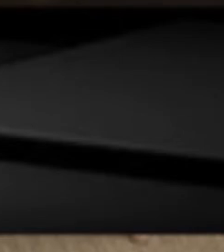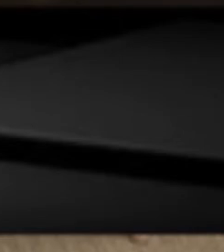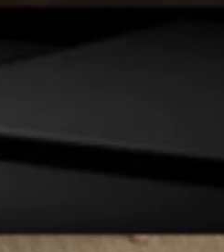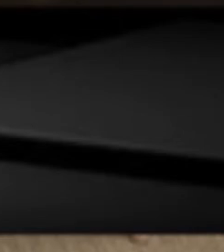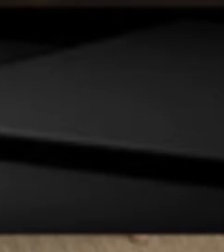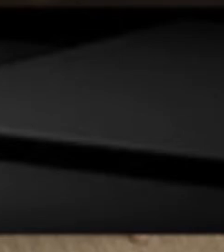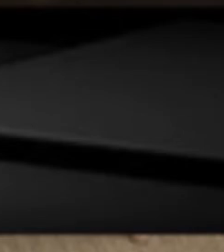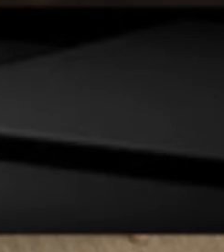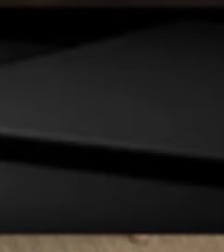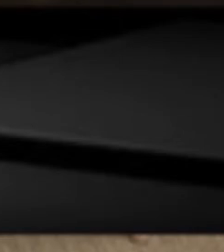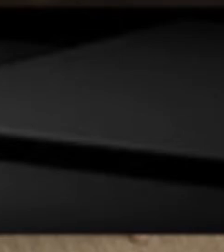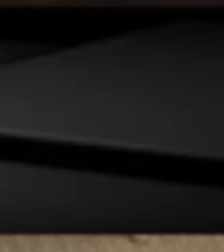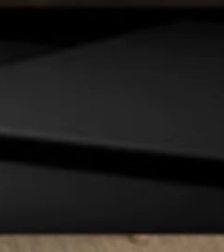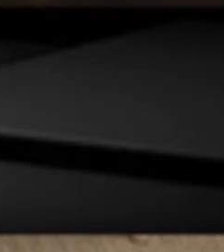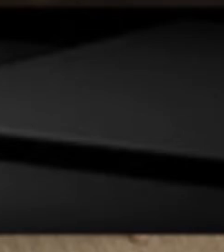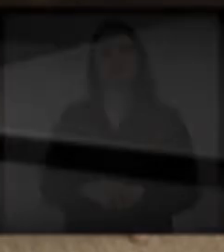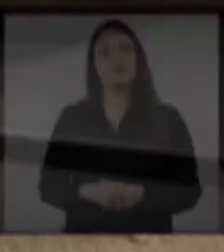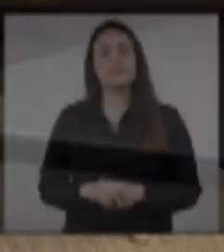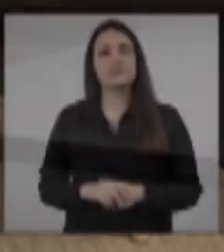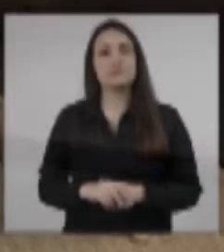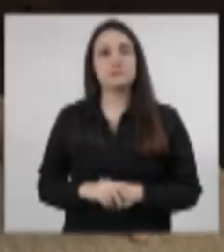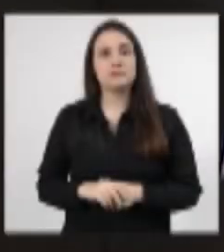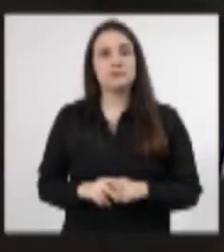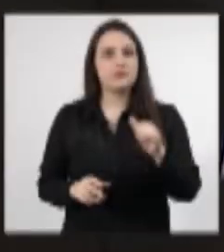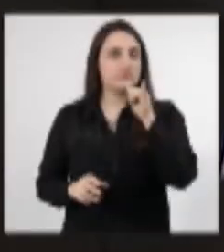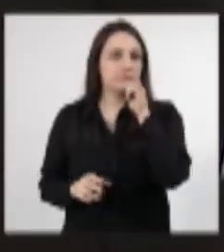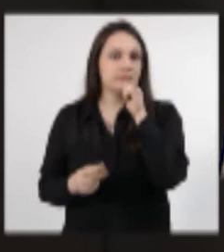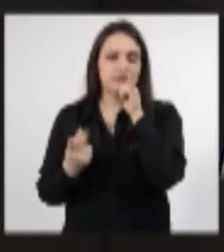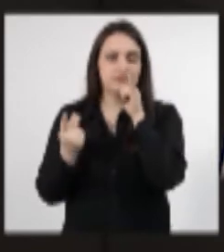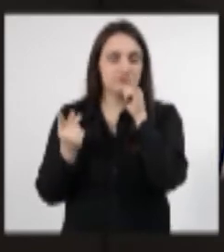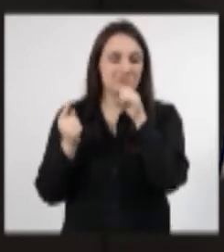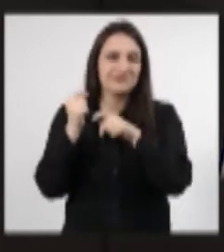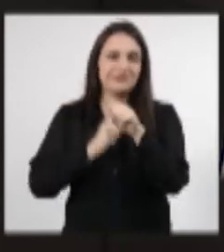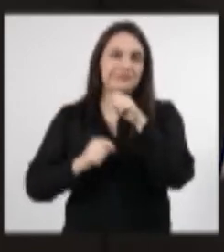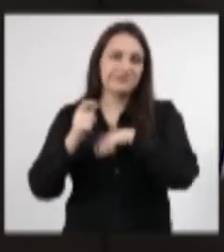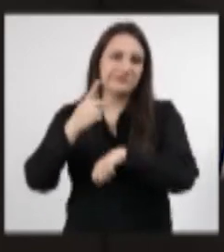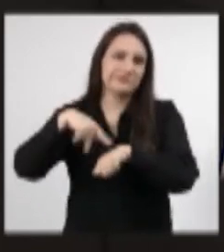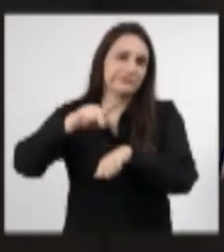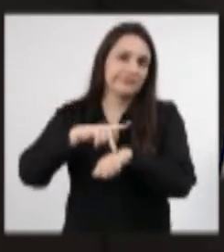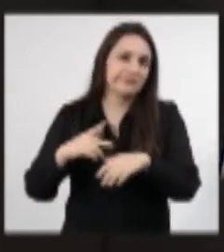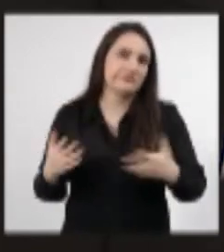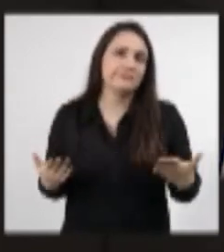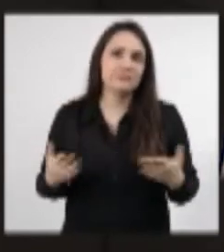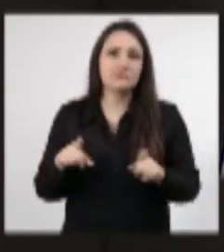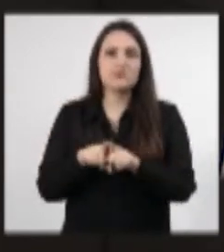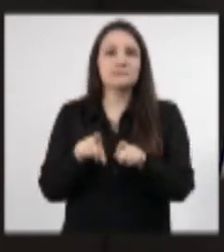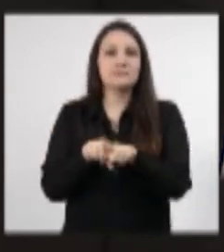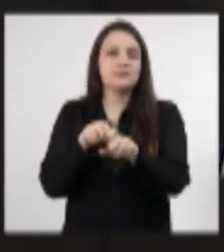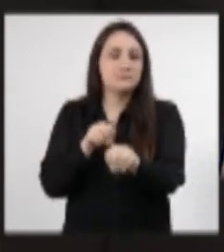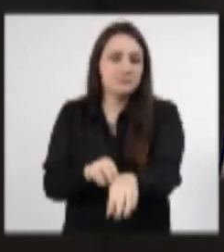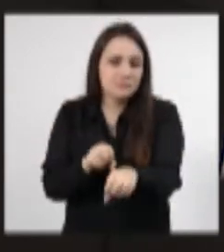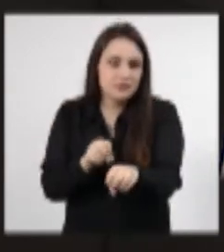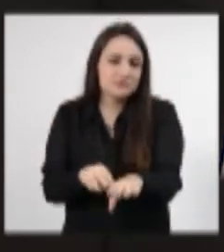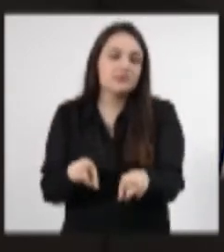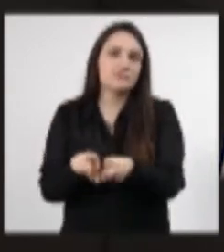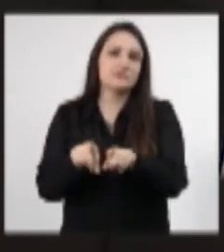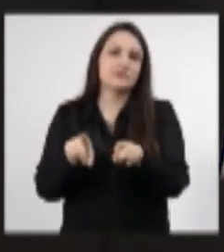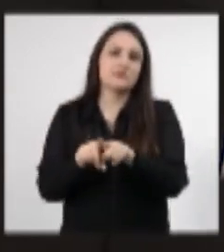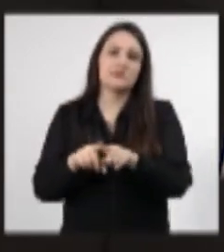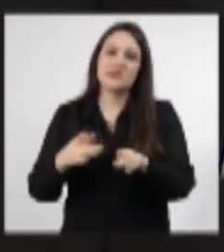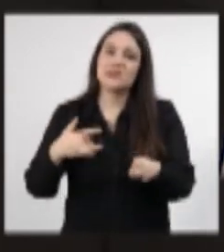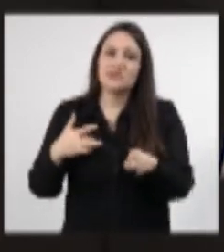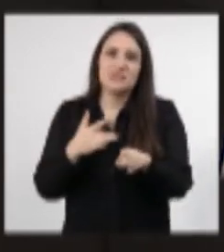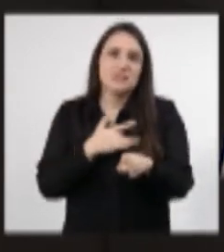né? Aí você entra na questão da situação econômica do país, na questão da educação, na questão